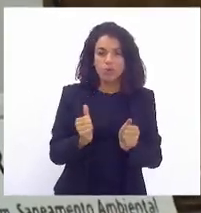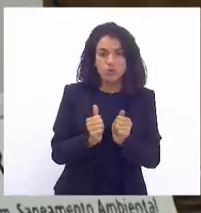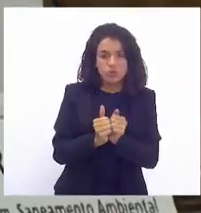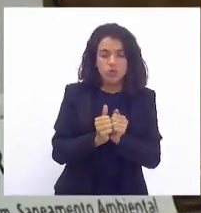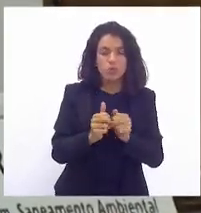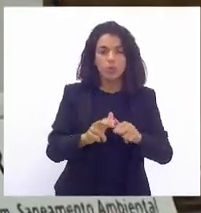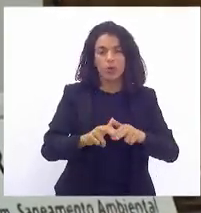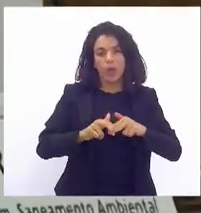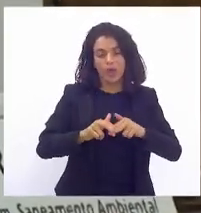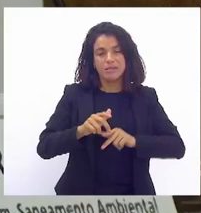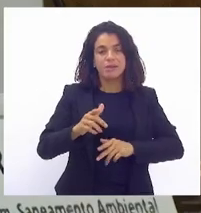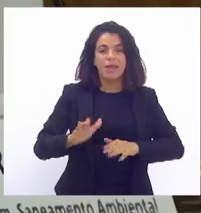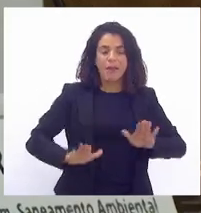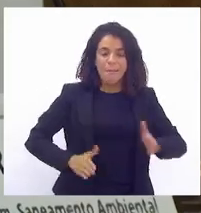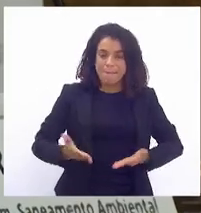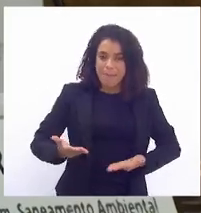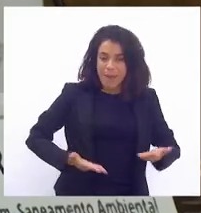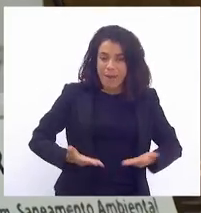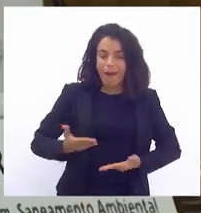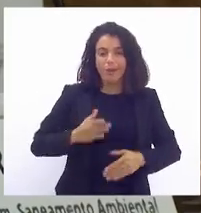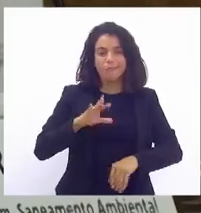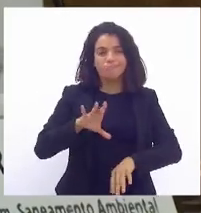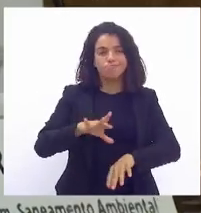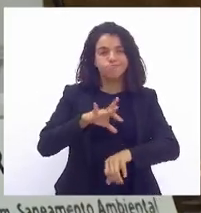a sua empregada testou Covid.